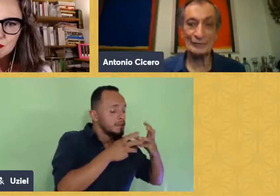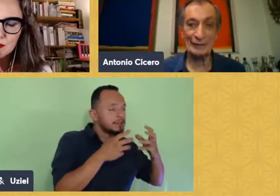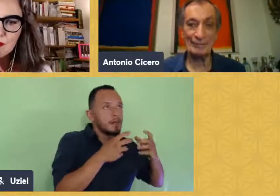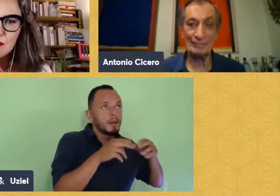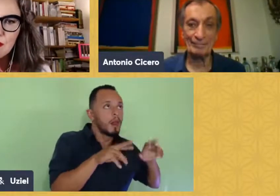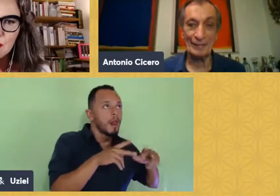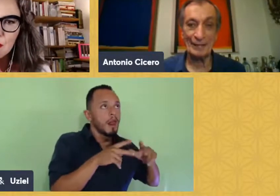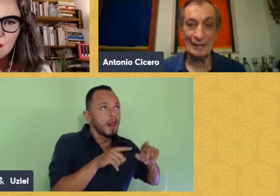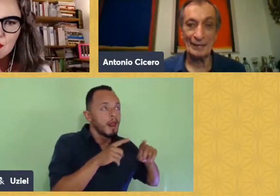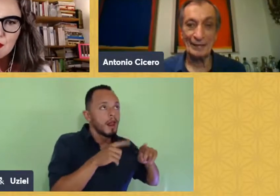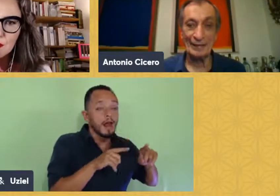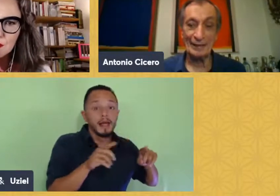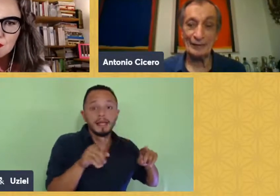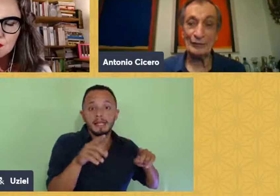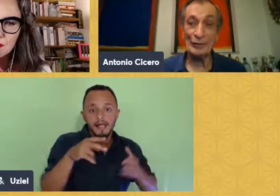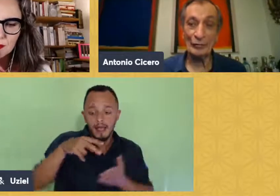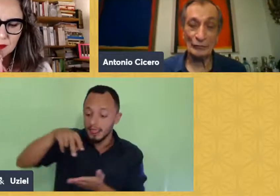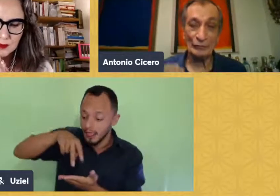curioso isso.